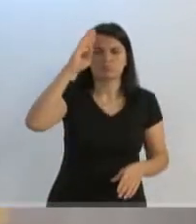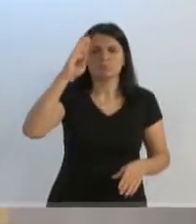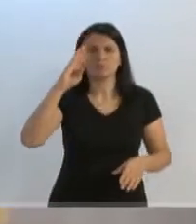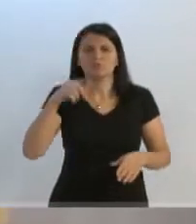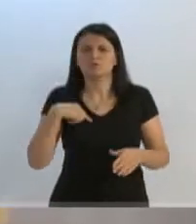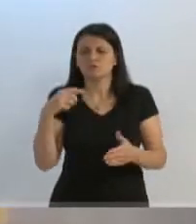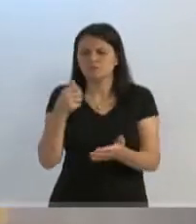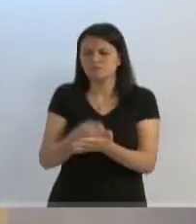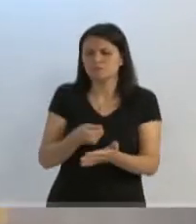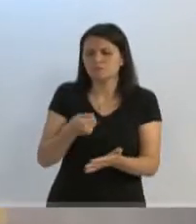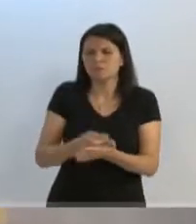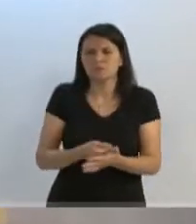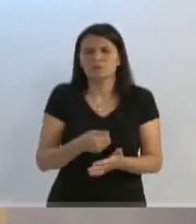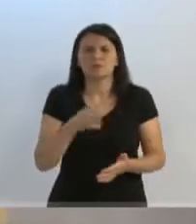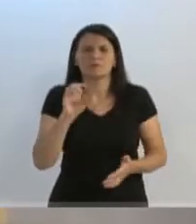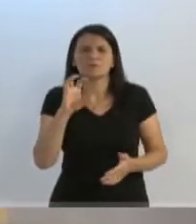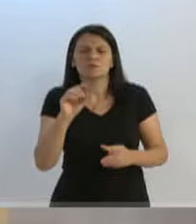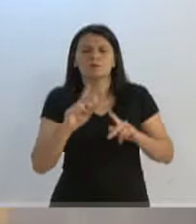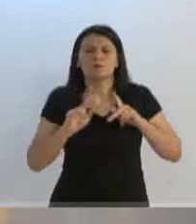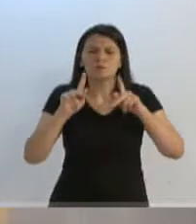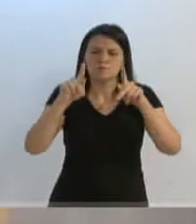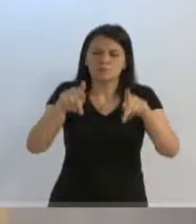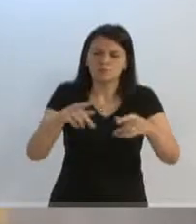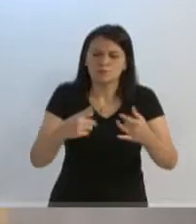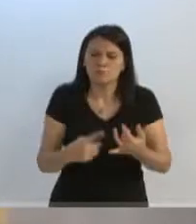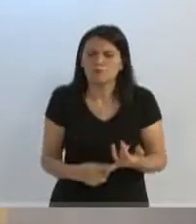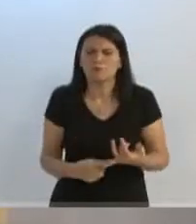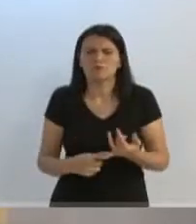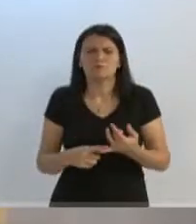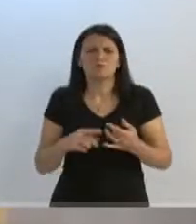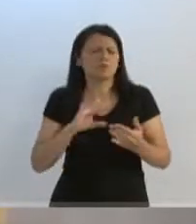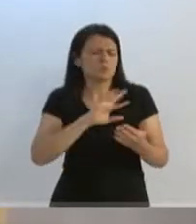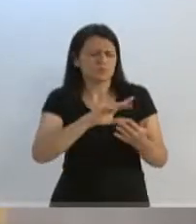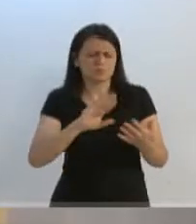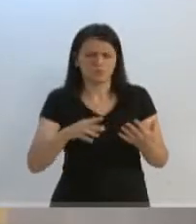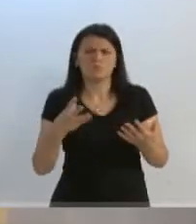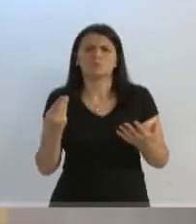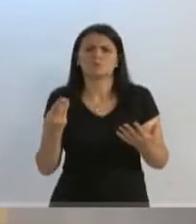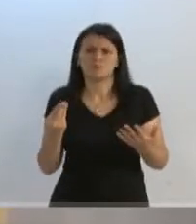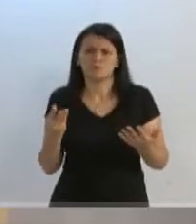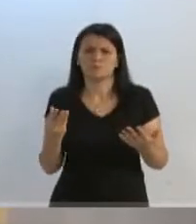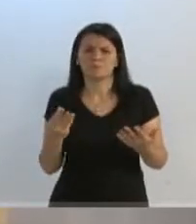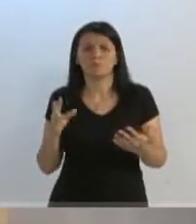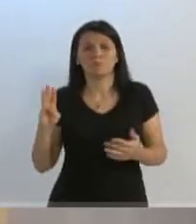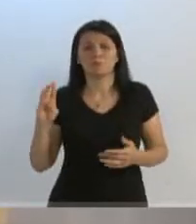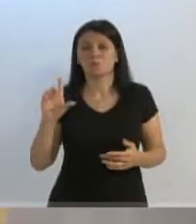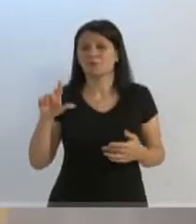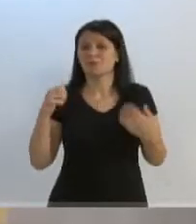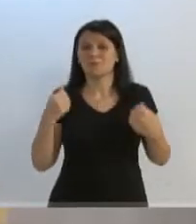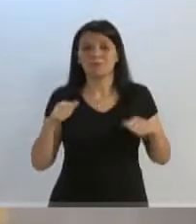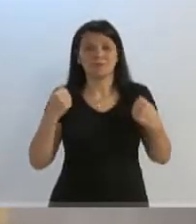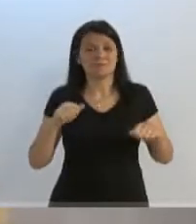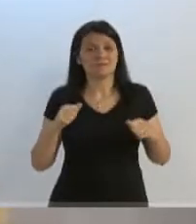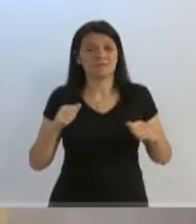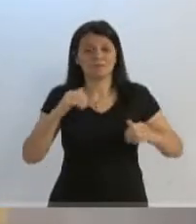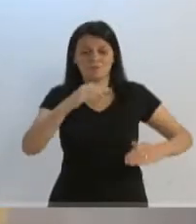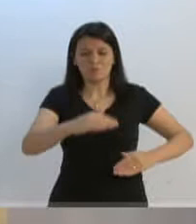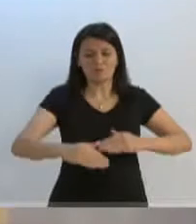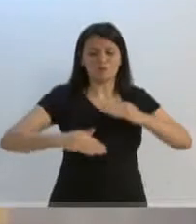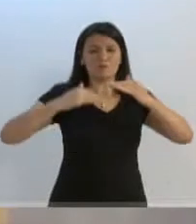não somente de pontes viadutos e assim por diante na verdade blumenau precisa dar um salto de desenvolvimento